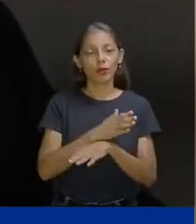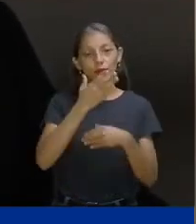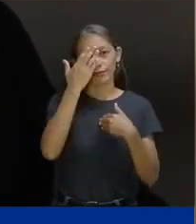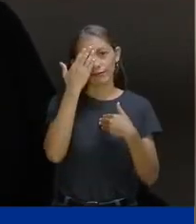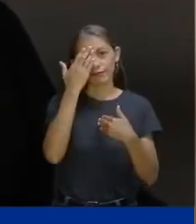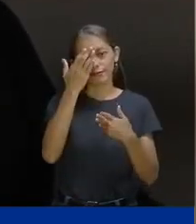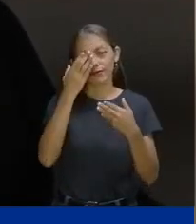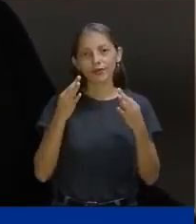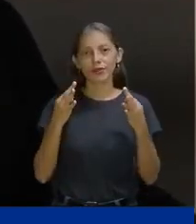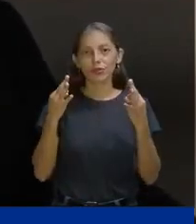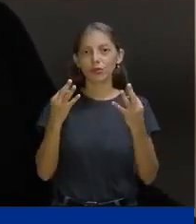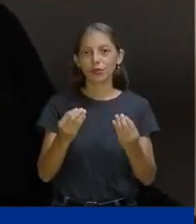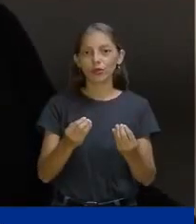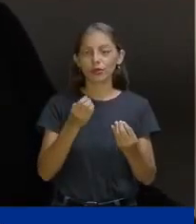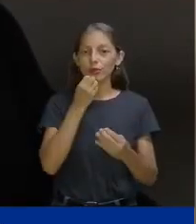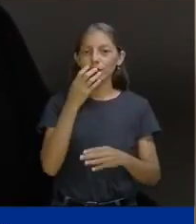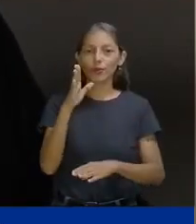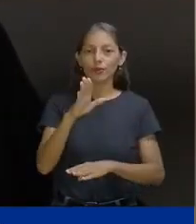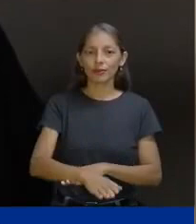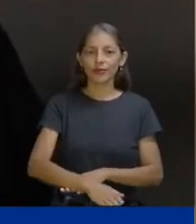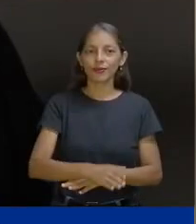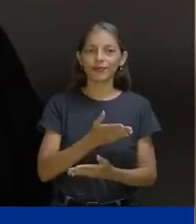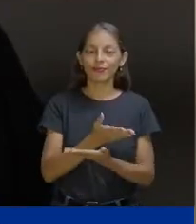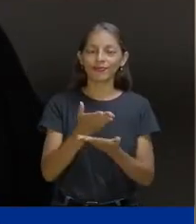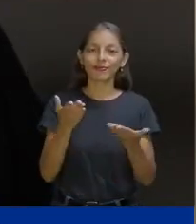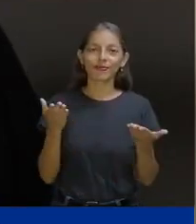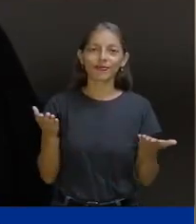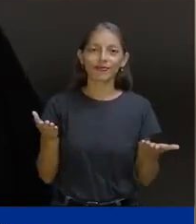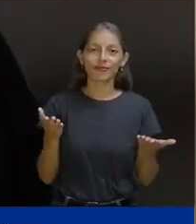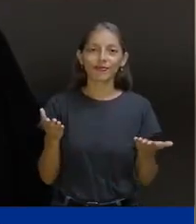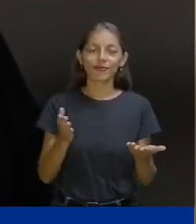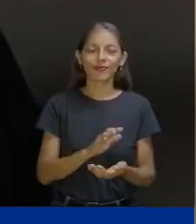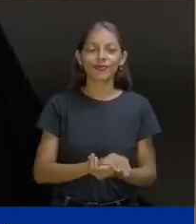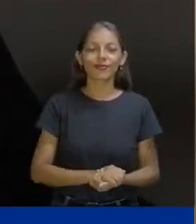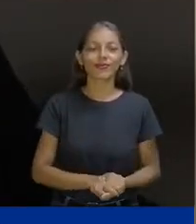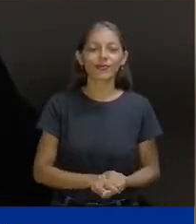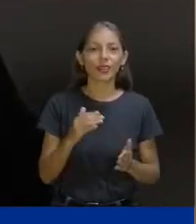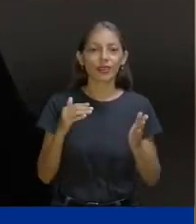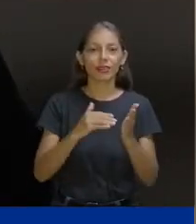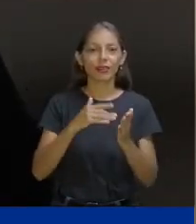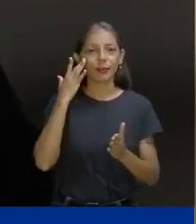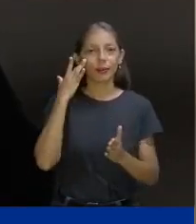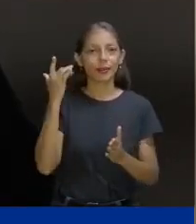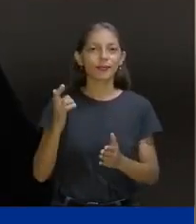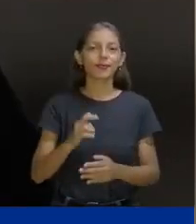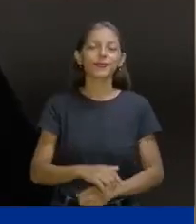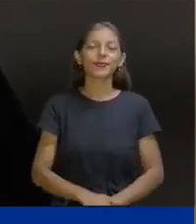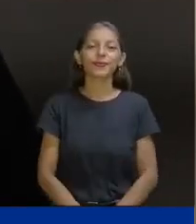agradecendo a todos uma boa tarde também, desejando uma boa tarde, e até amanhã, se Deus quiser.